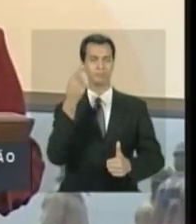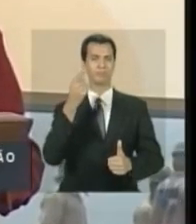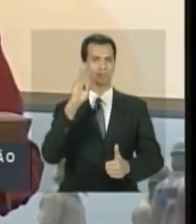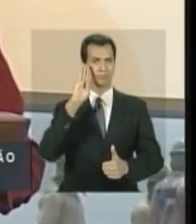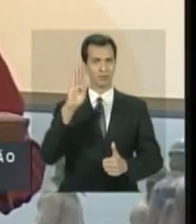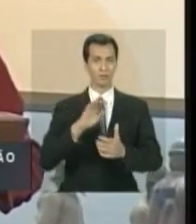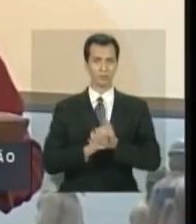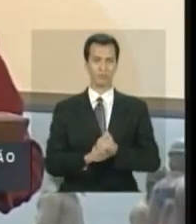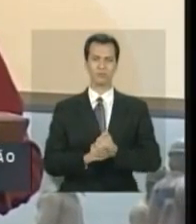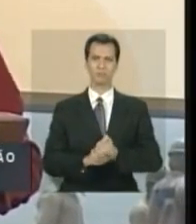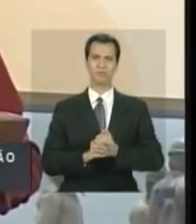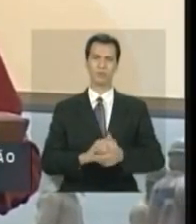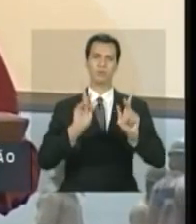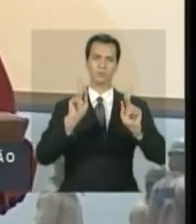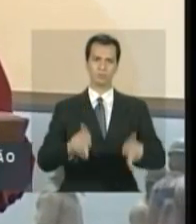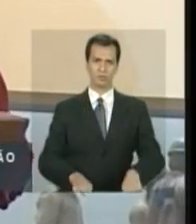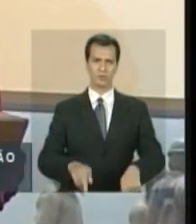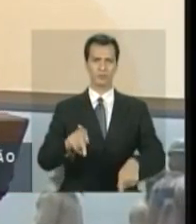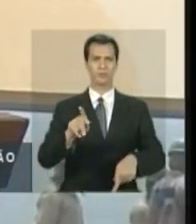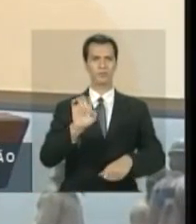autoridade, saudar o povo baiano.